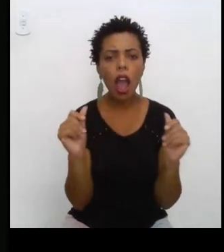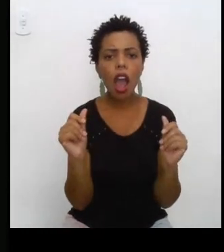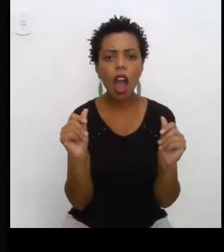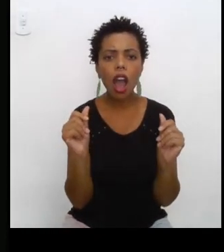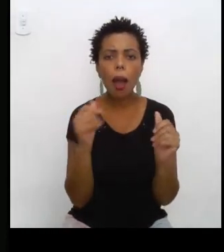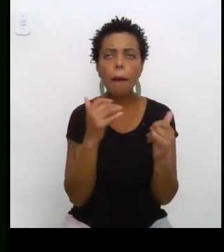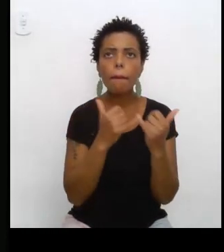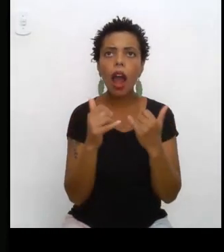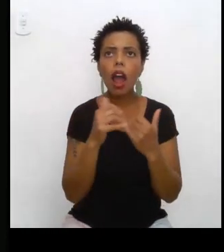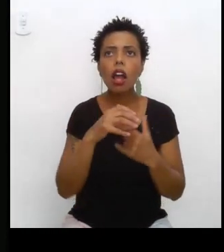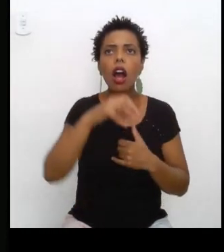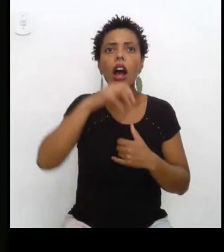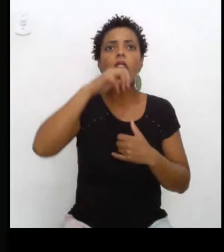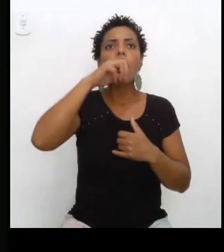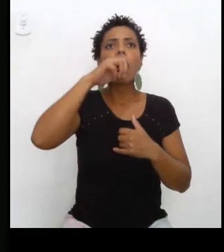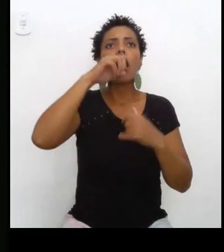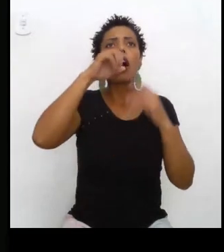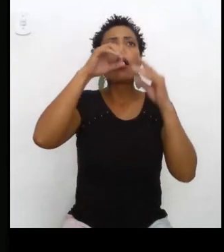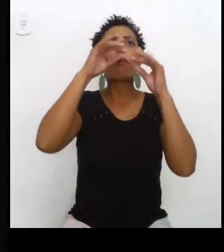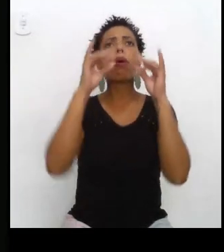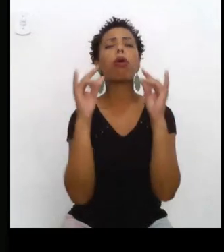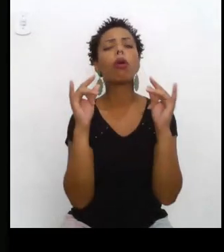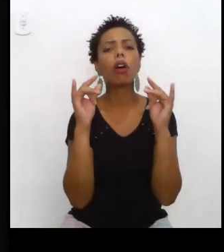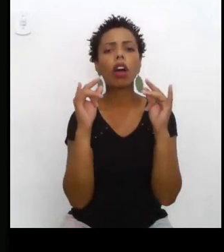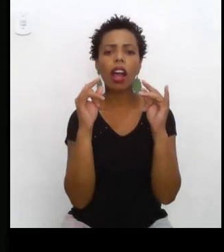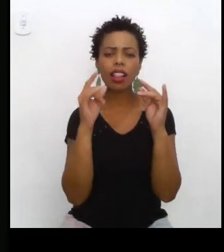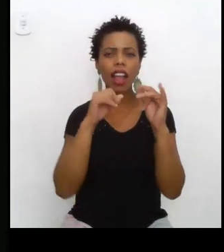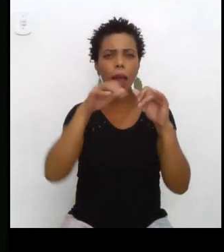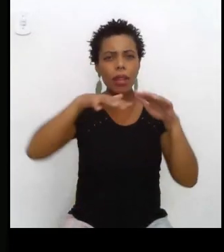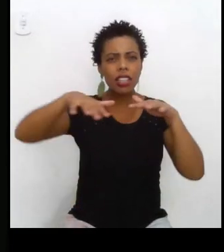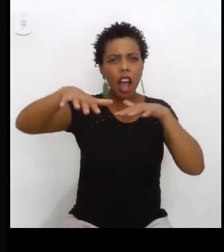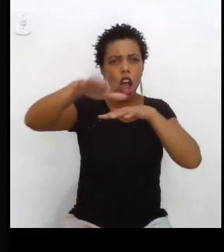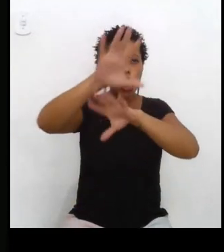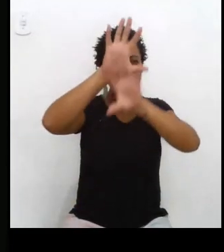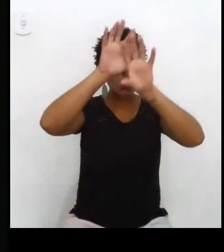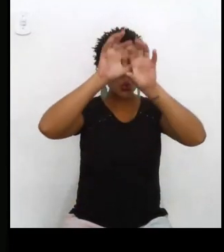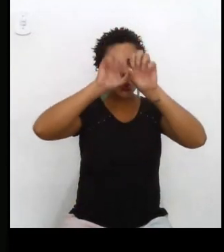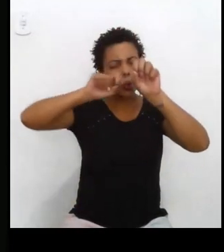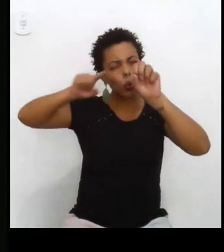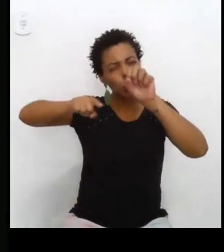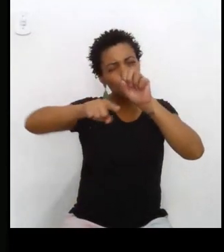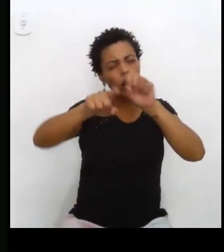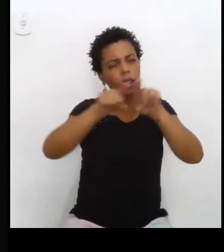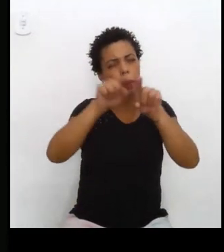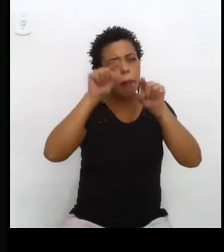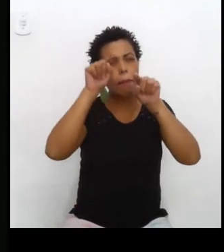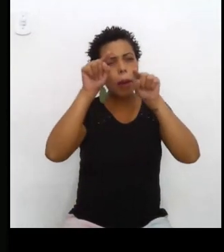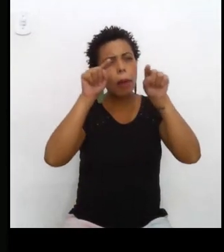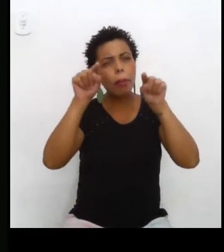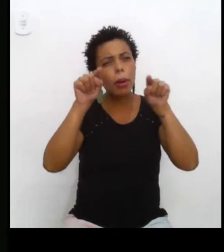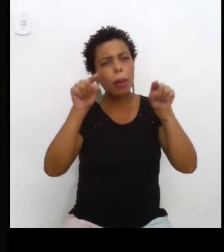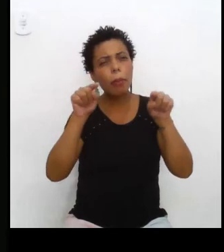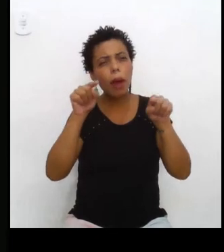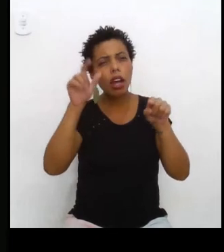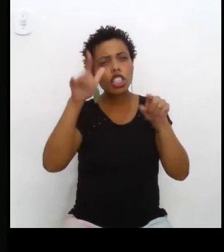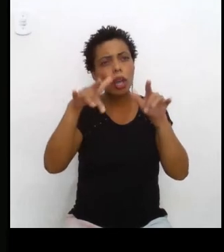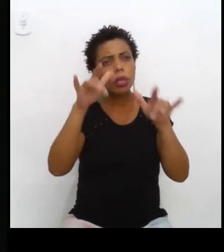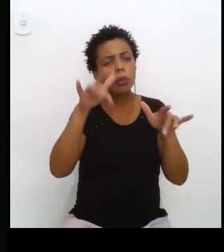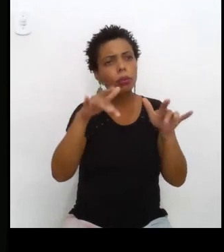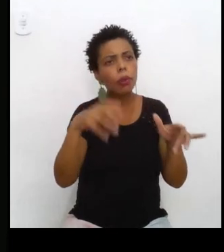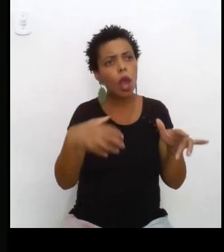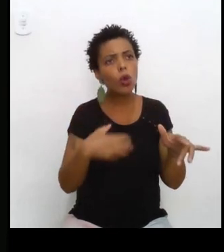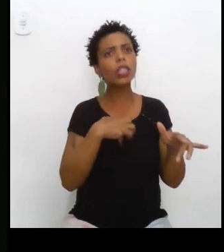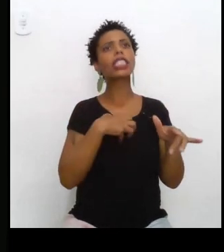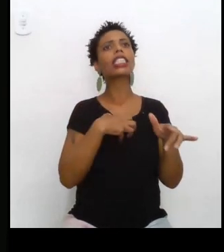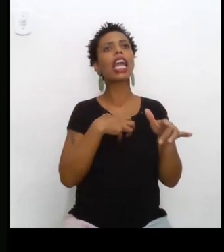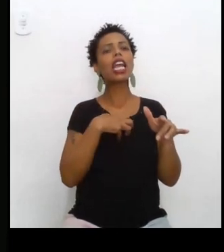entre imensidão obscuro infinita Os Pequenos pontos Luminosos marimbondos Eu Sinto algumas manchas